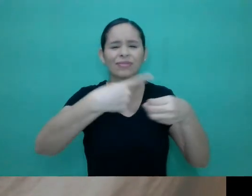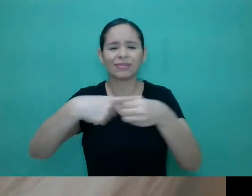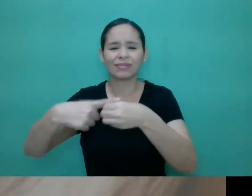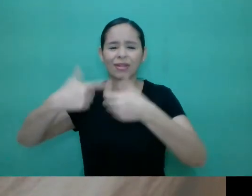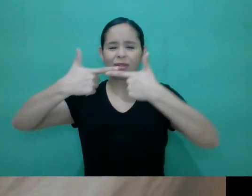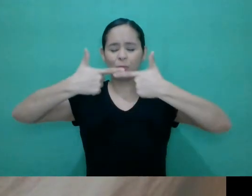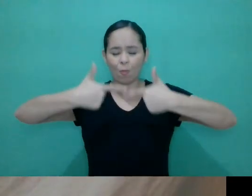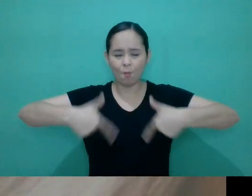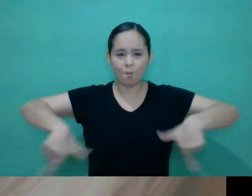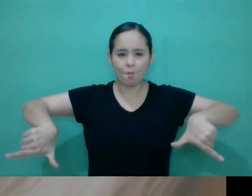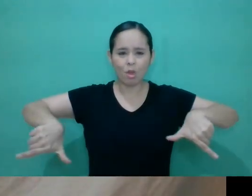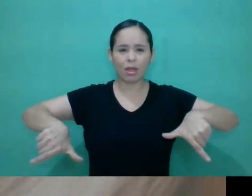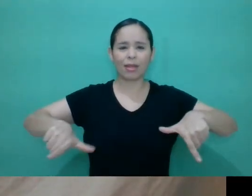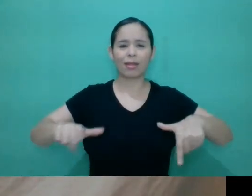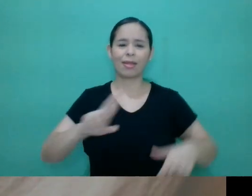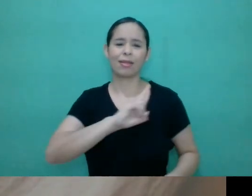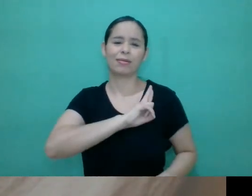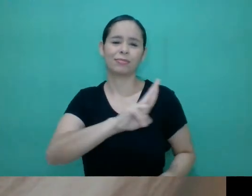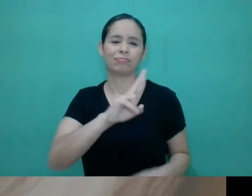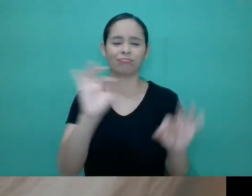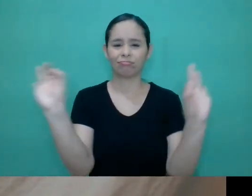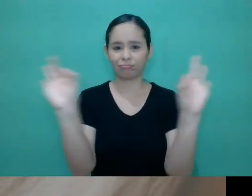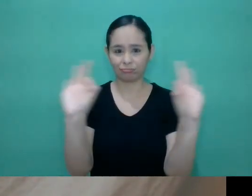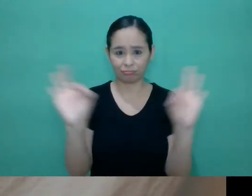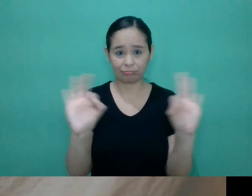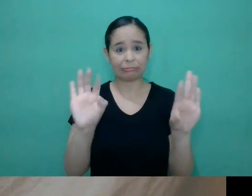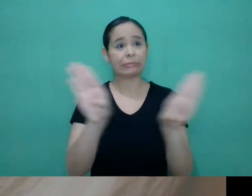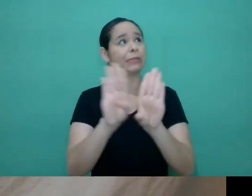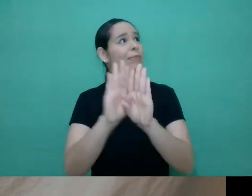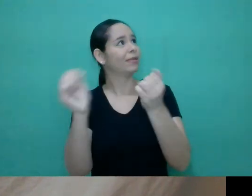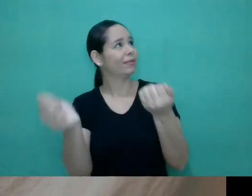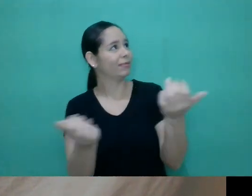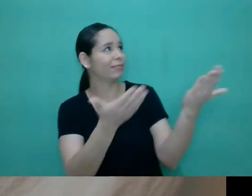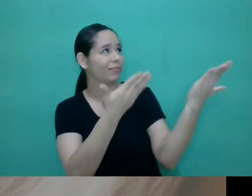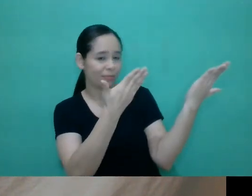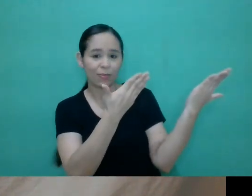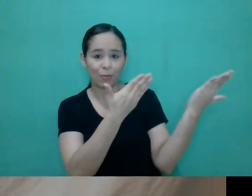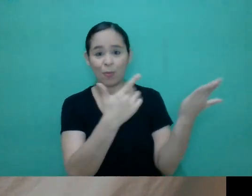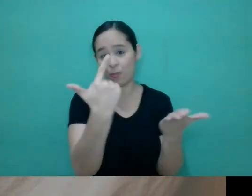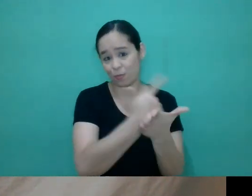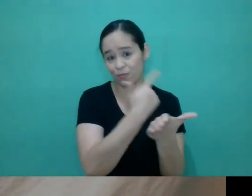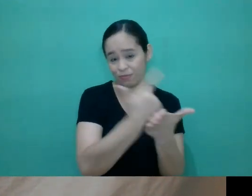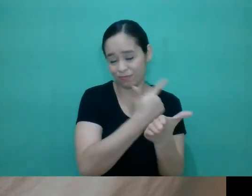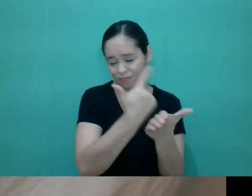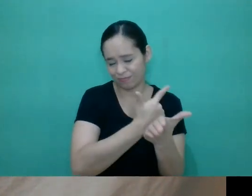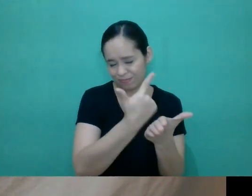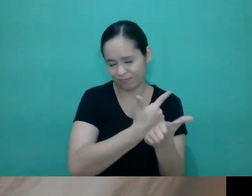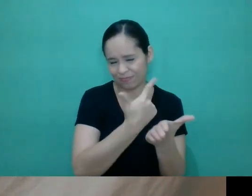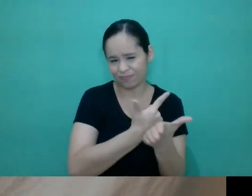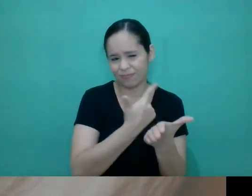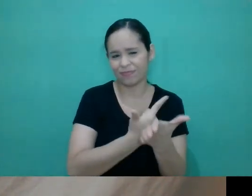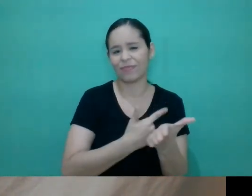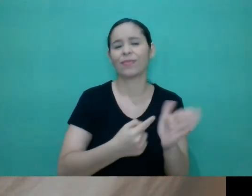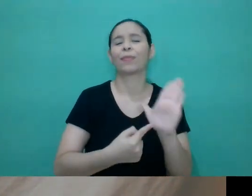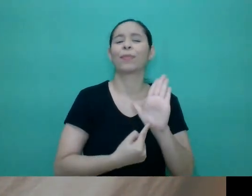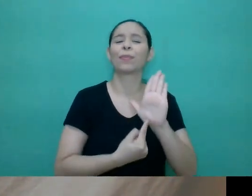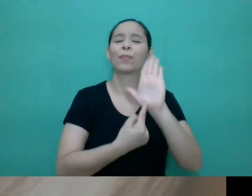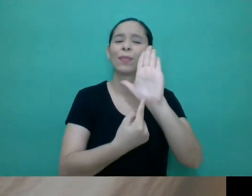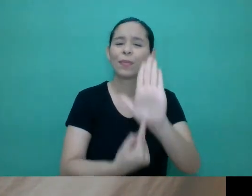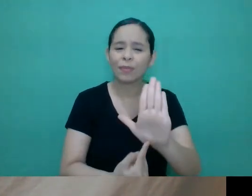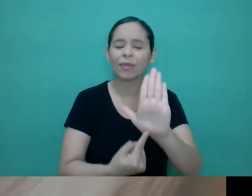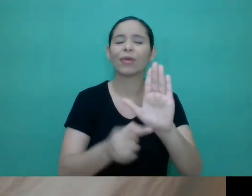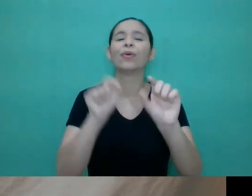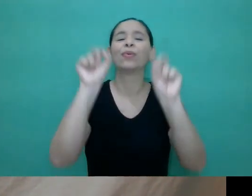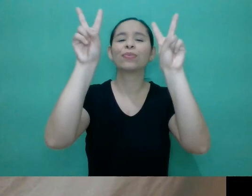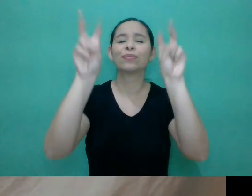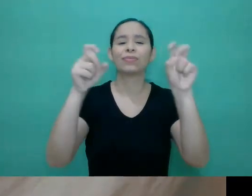né? E Baroque Sarabande, então o Barroco Sarabande, que faz remissão a uma